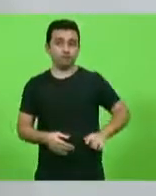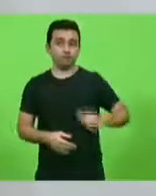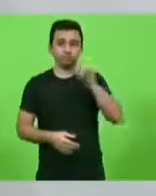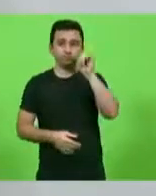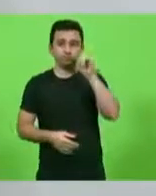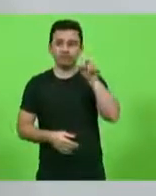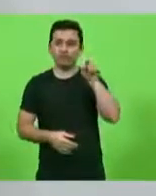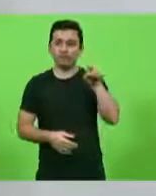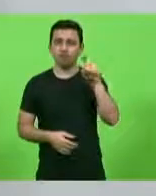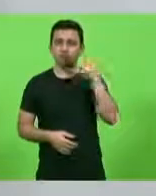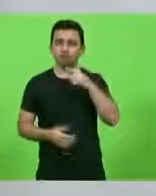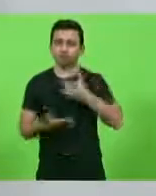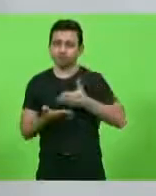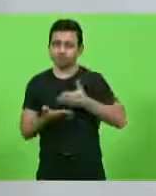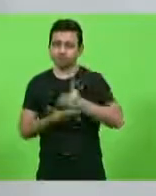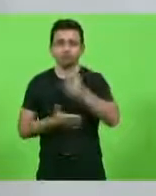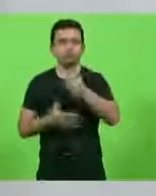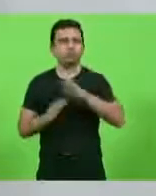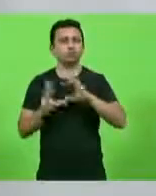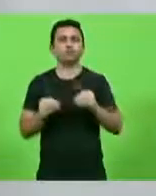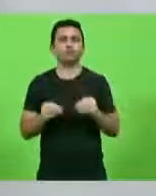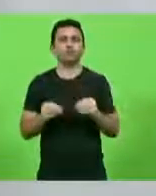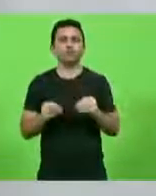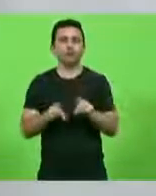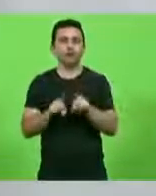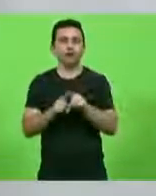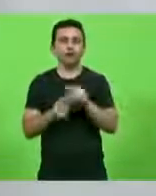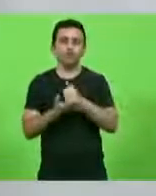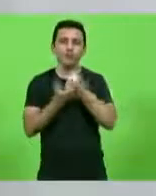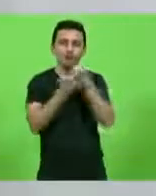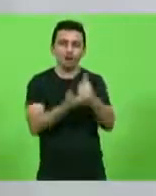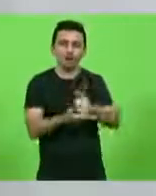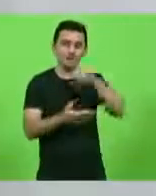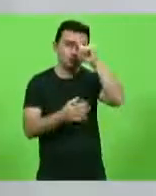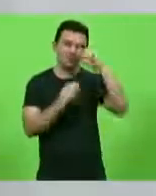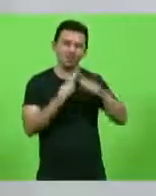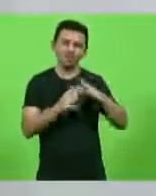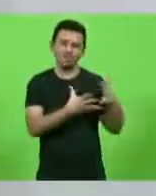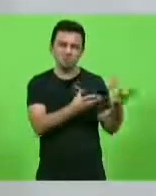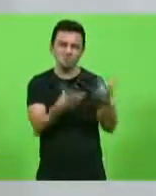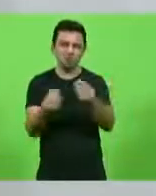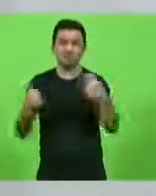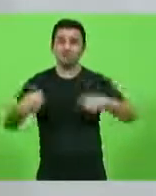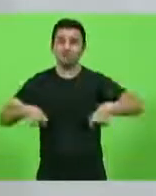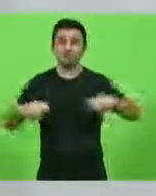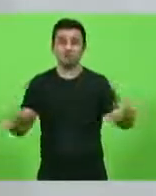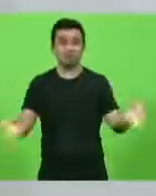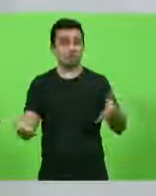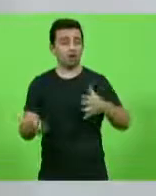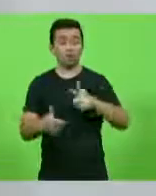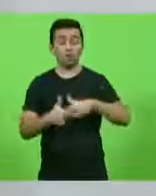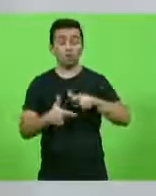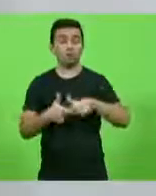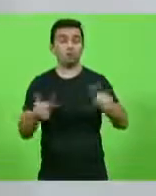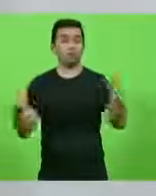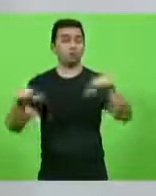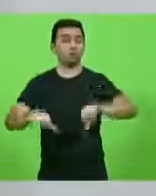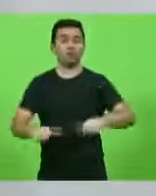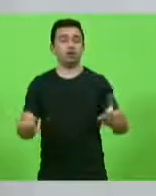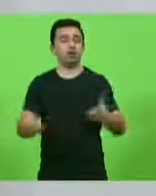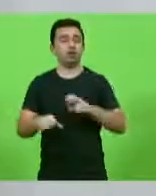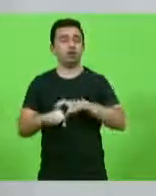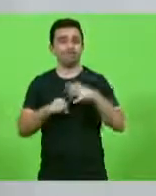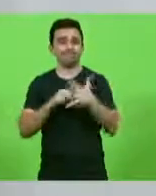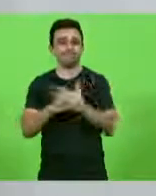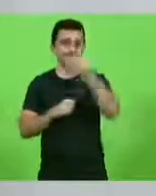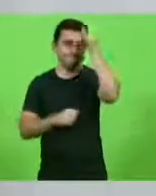sancionar e a gente poder beneficiar inúmeros hospitais que estão precisando num momento mais caótico, mais sensível, que é em